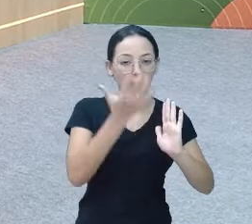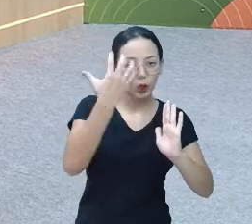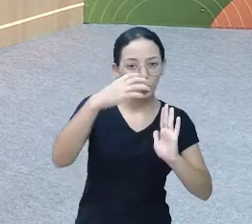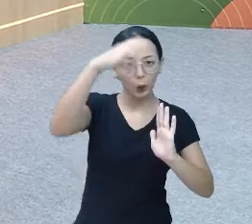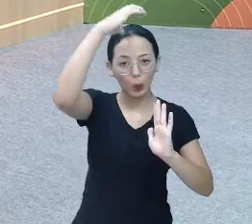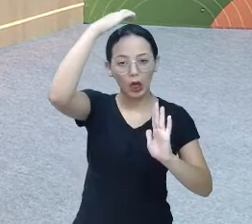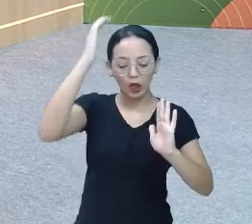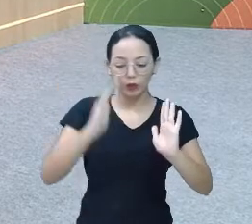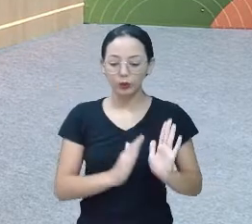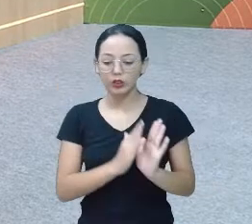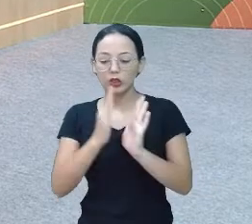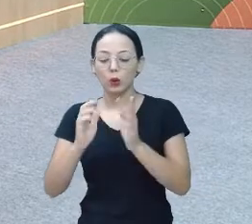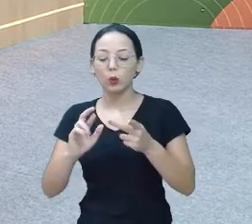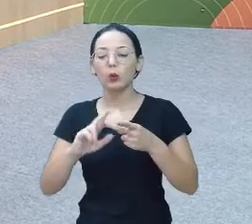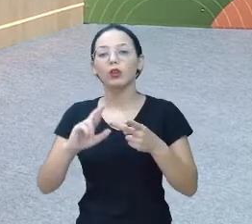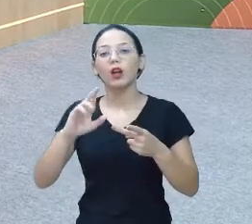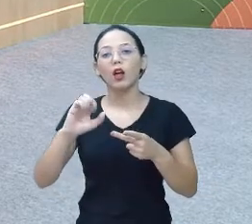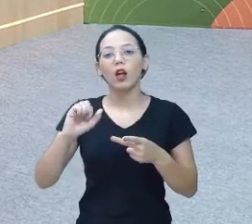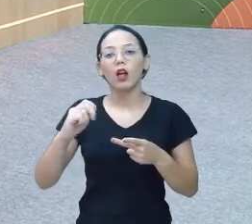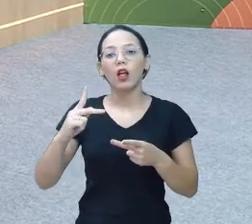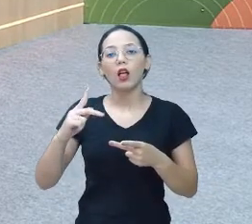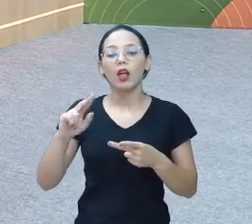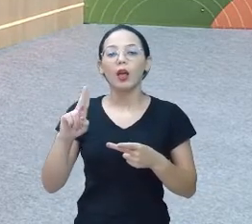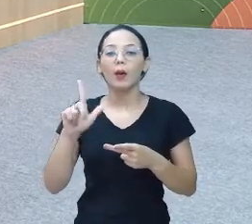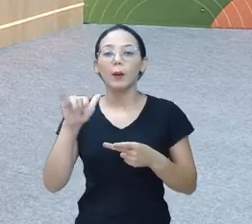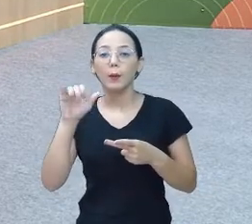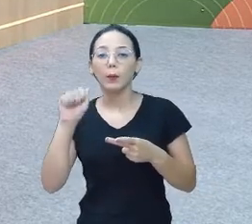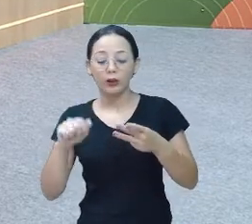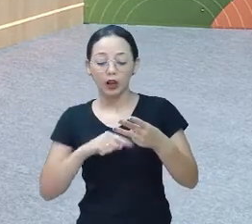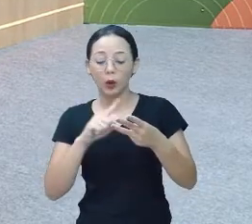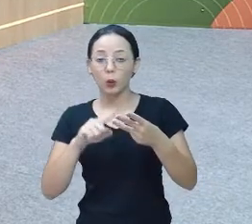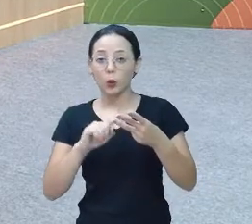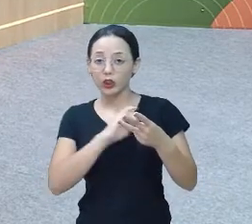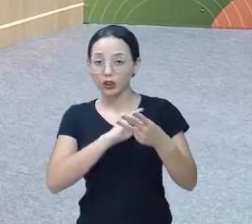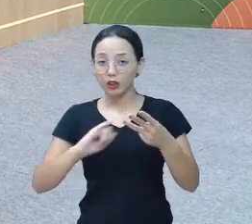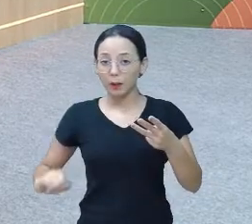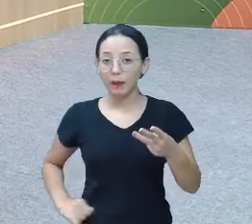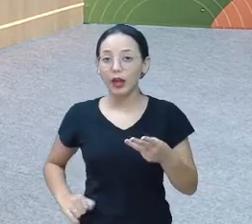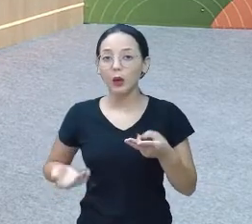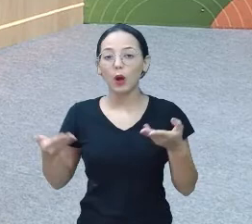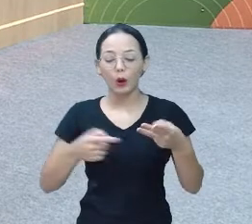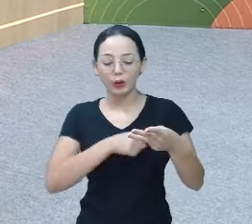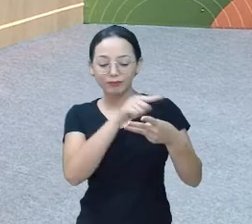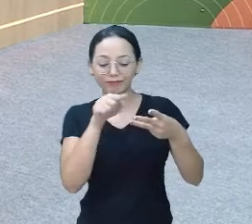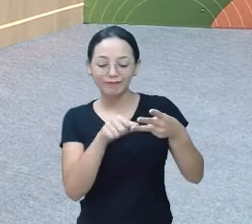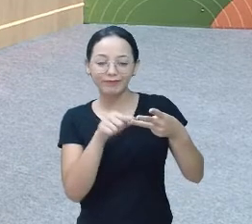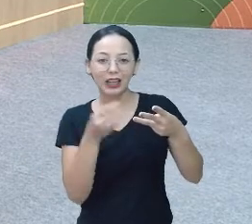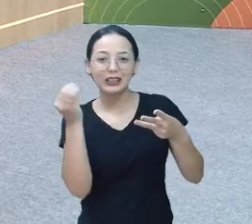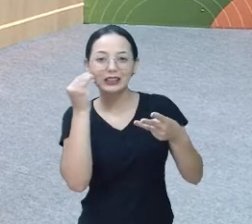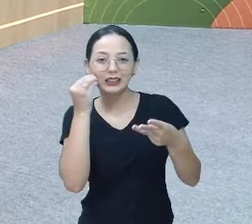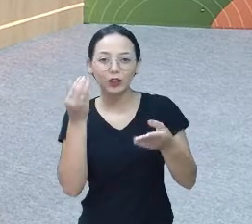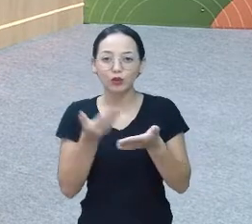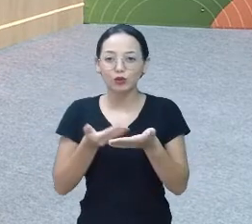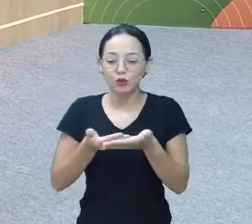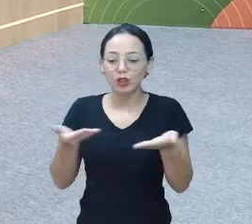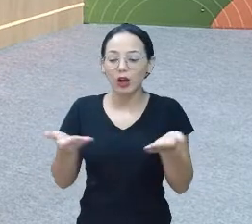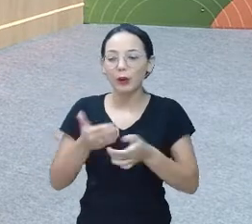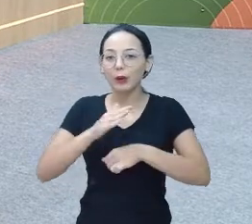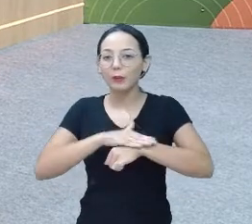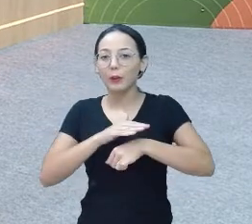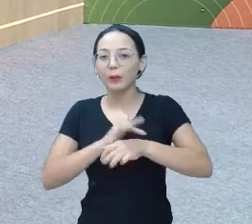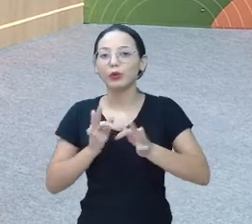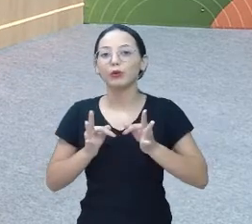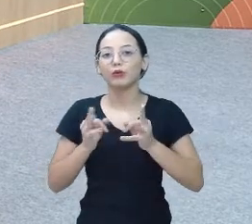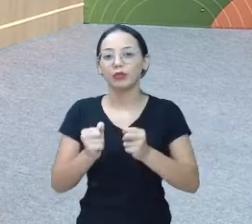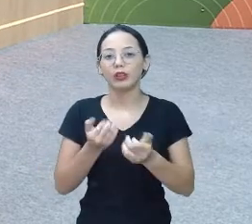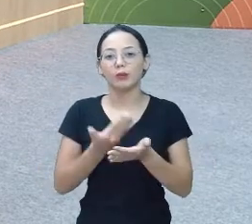da república e o terceiro do império. E é esse terceiro período que nós vamos tentar estudar nesses momentos finais